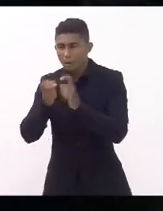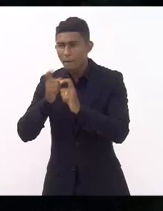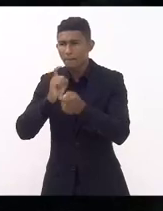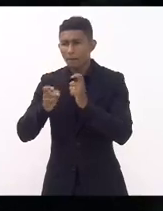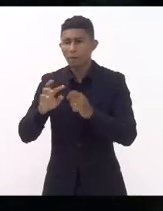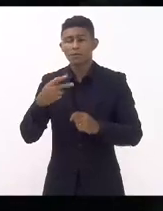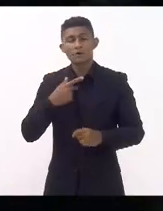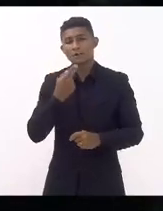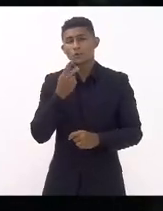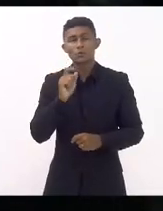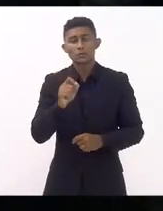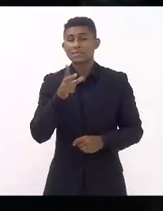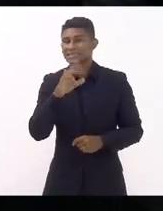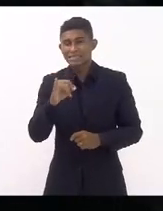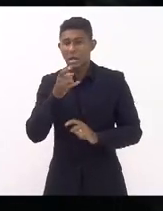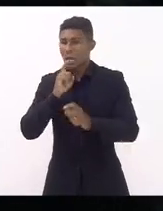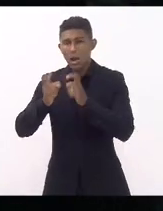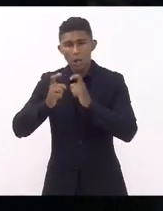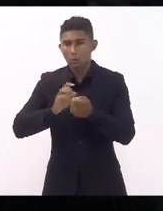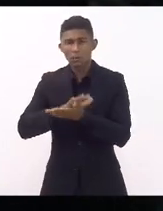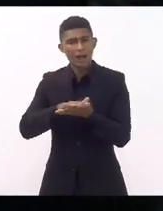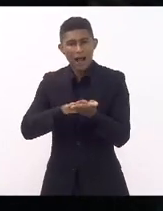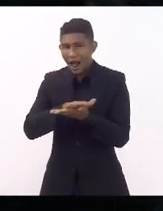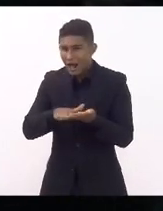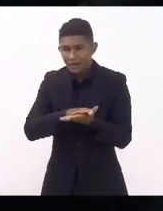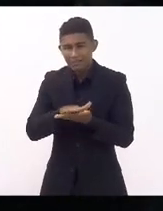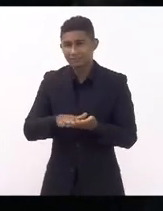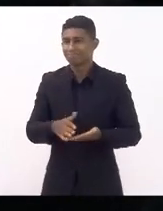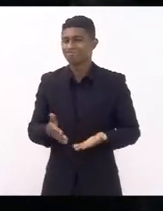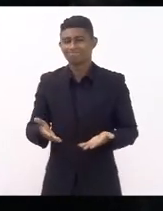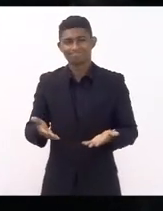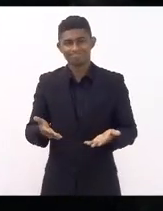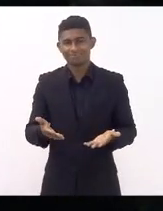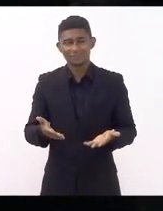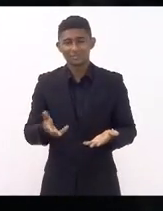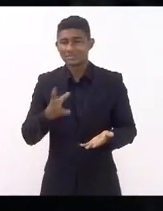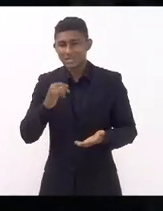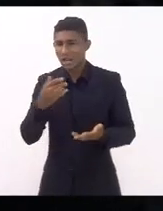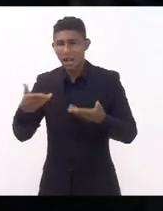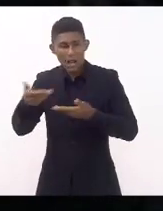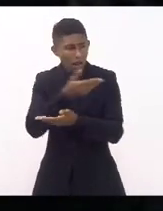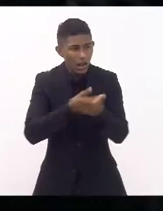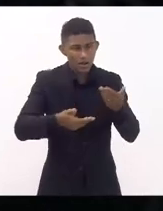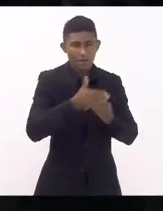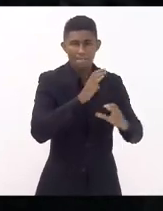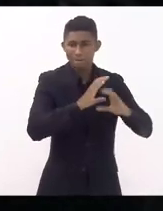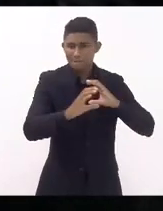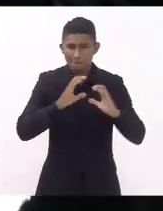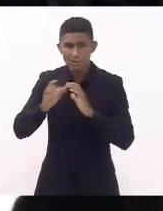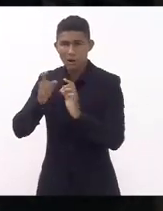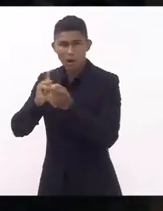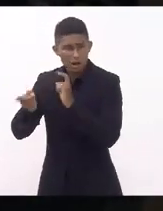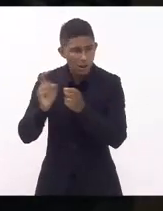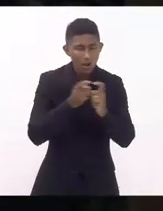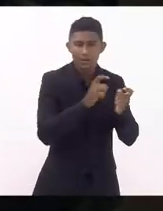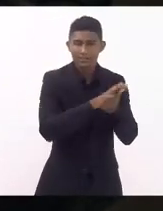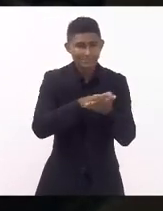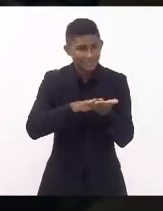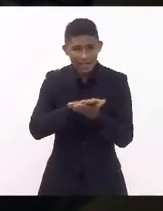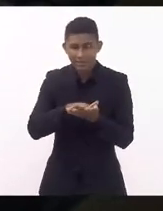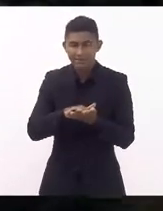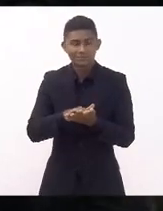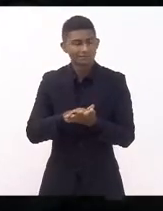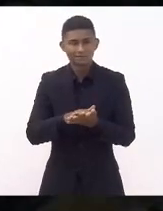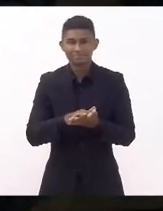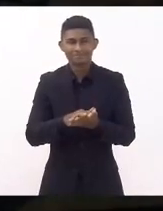que se não fosse o diálogo, no sentido de que nós achássemos o consenso e o bom senso, nada disso